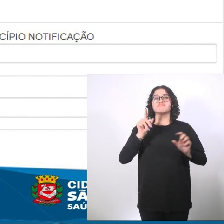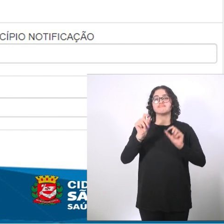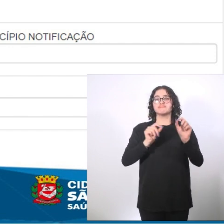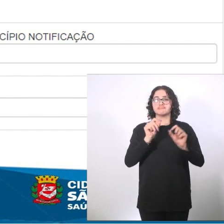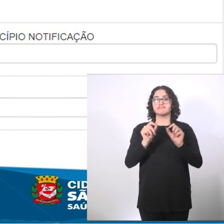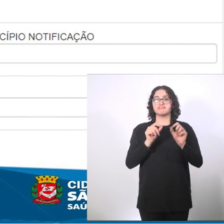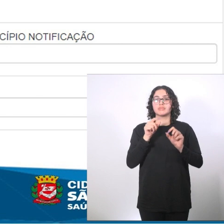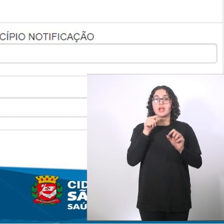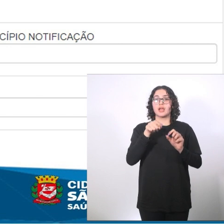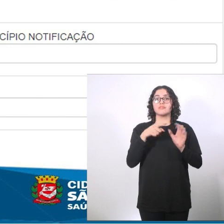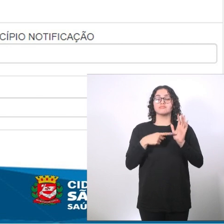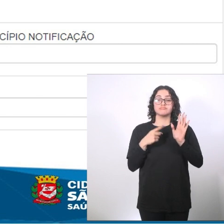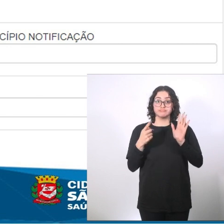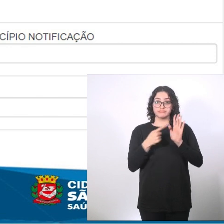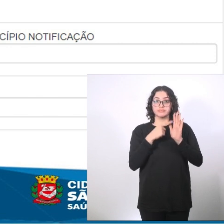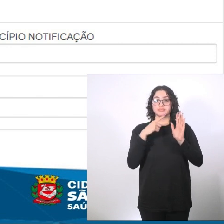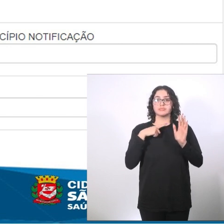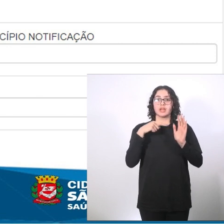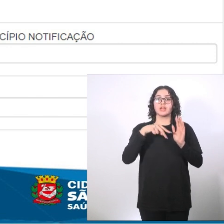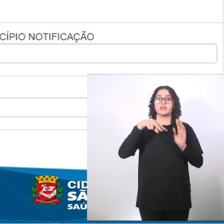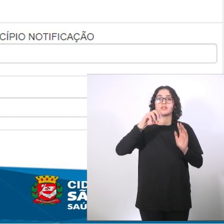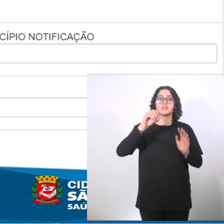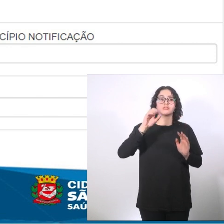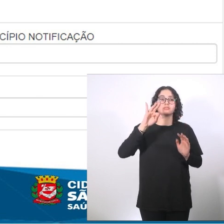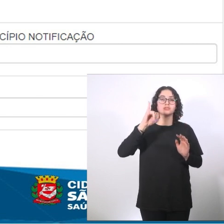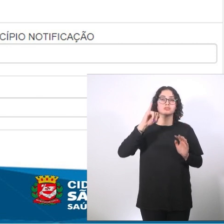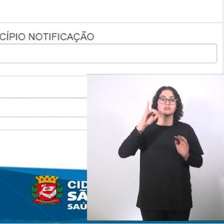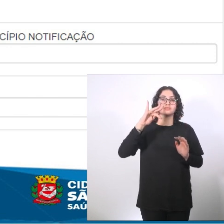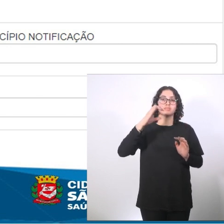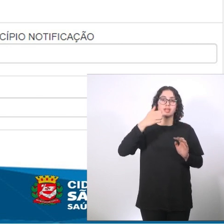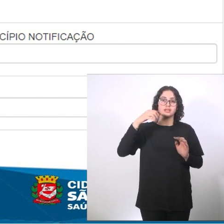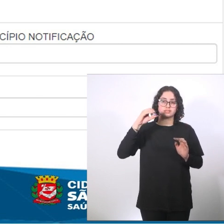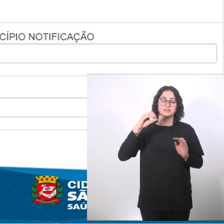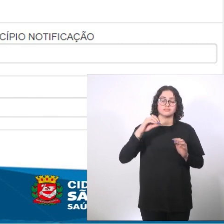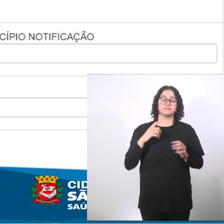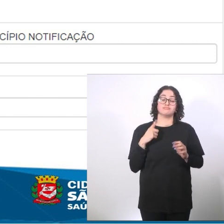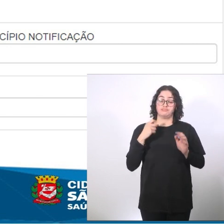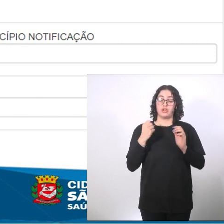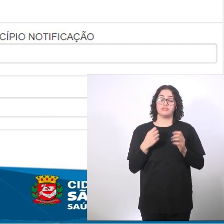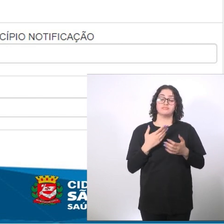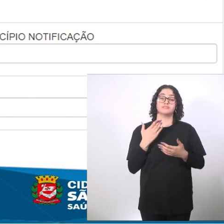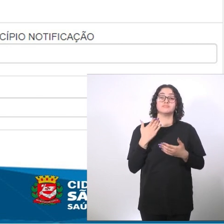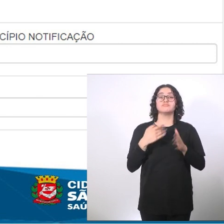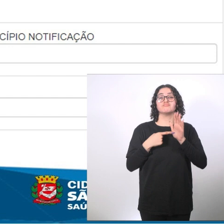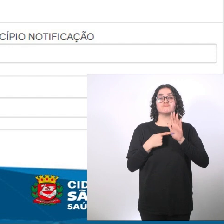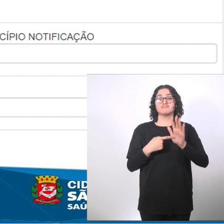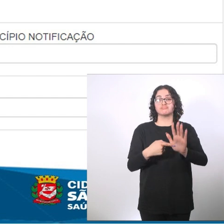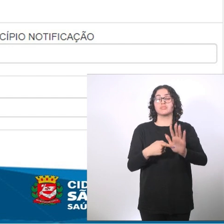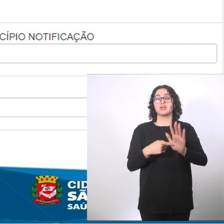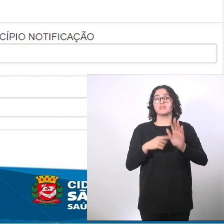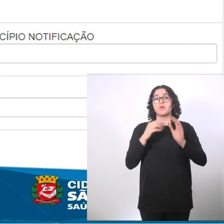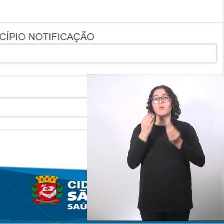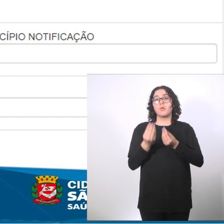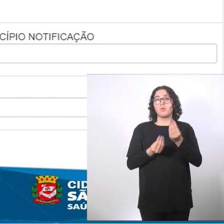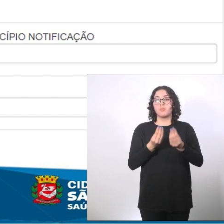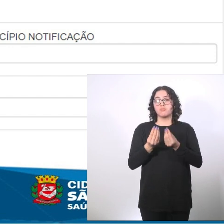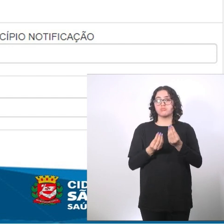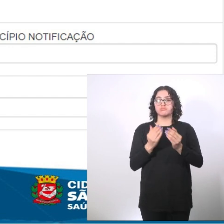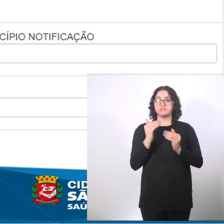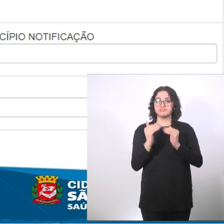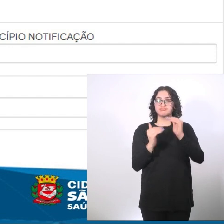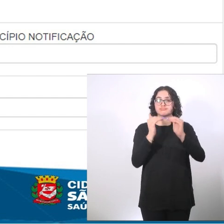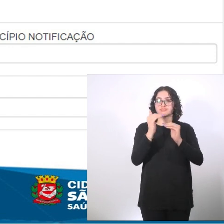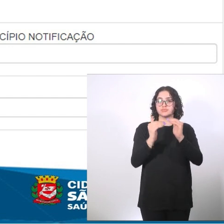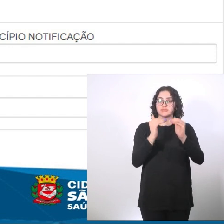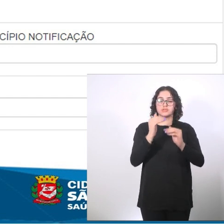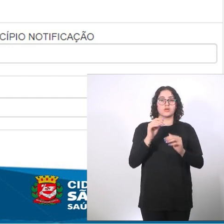notificação, está na página nossa da Secretaria Municipal da Saúde, na página da Covisa, e ele mostra o passo a passo que